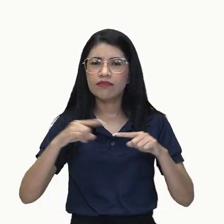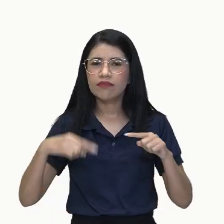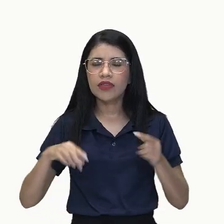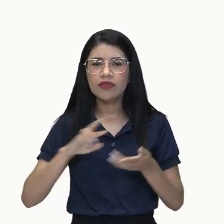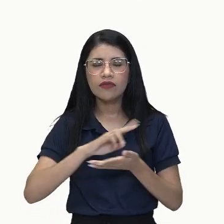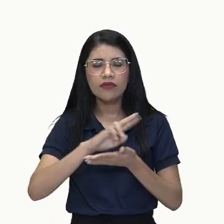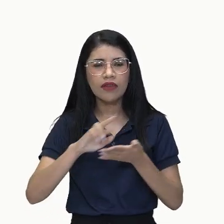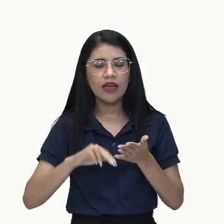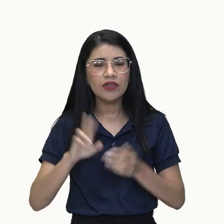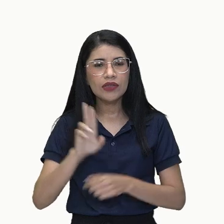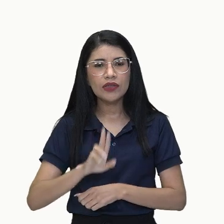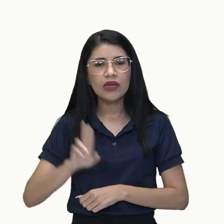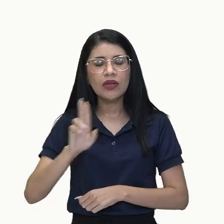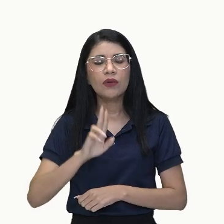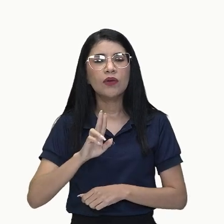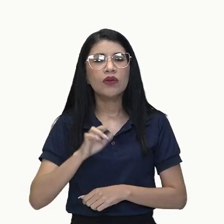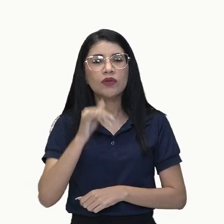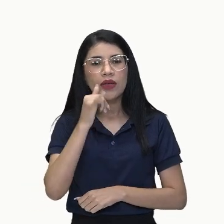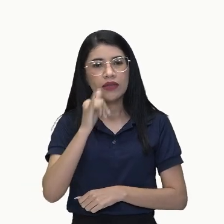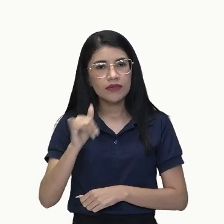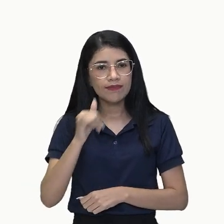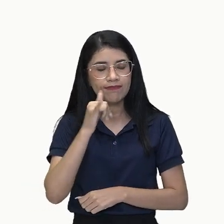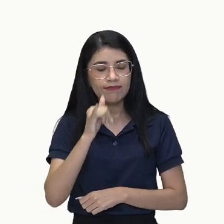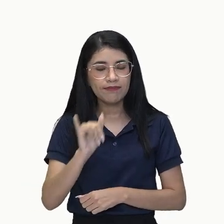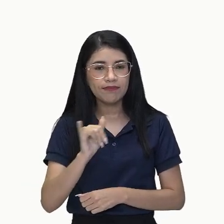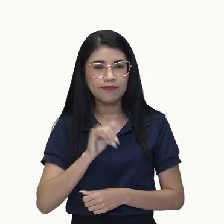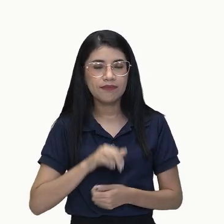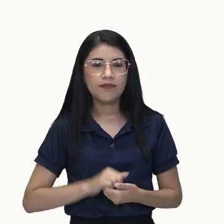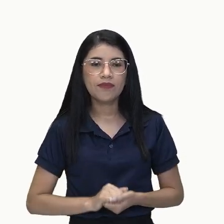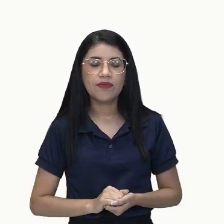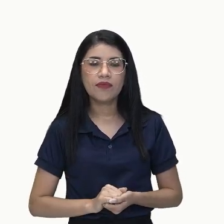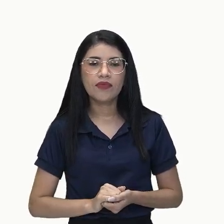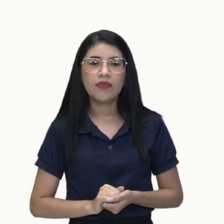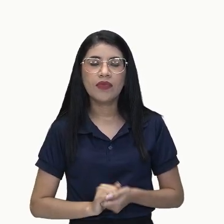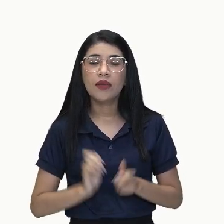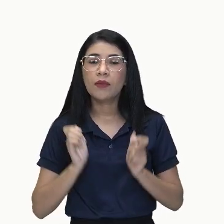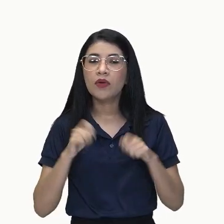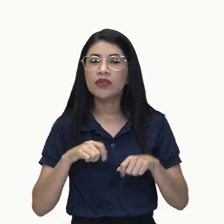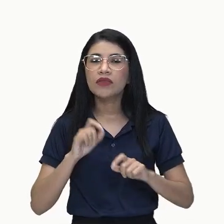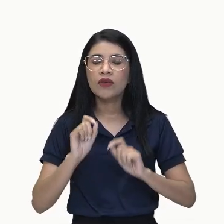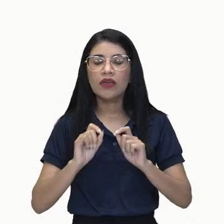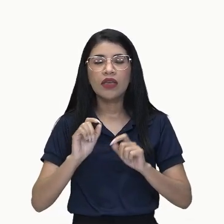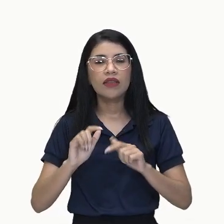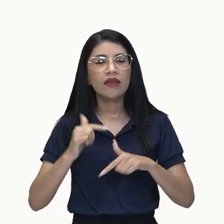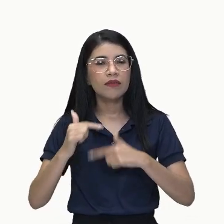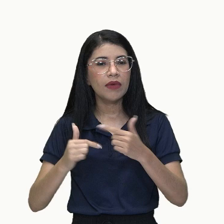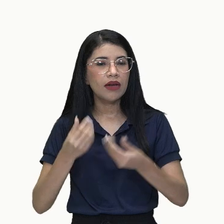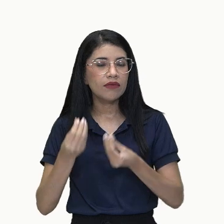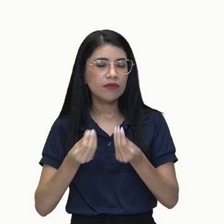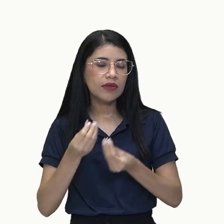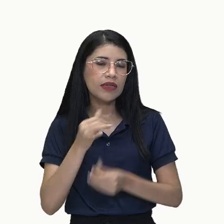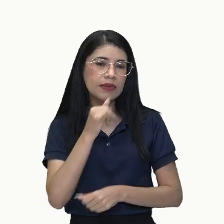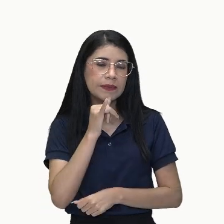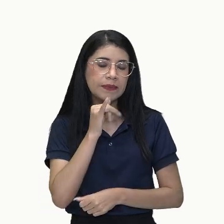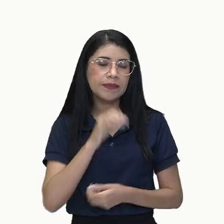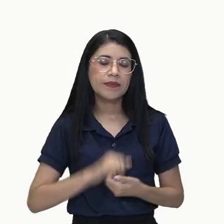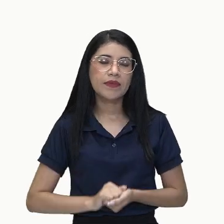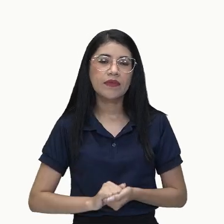que utilizam energia elétrica para realizar trabalho, como, por exemplo,